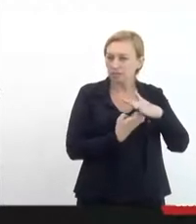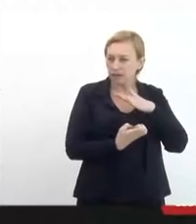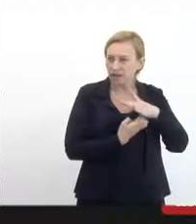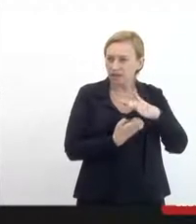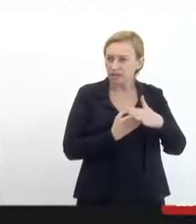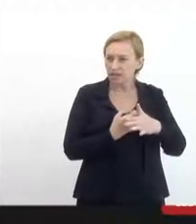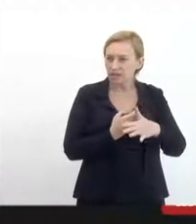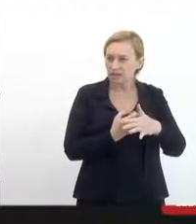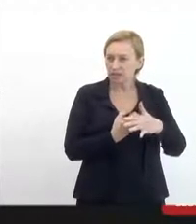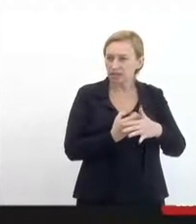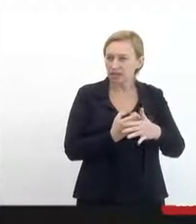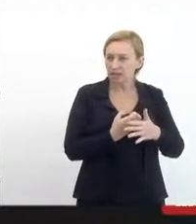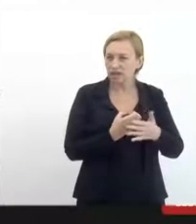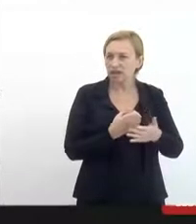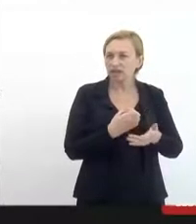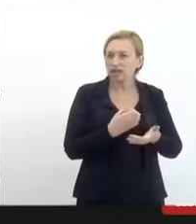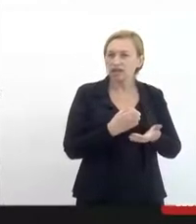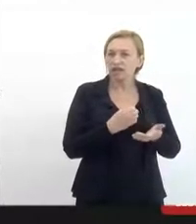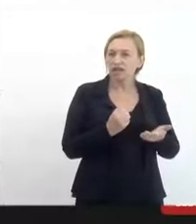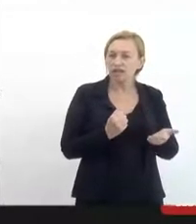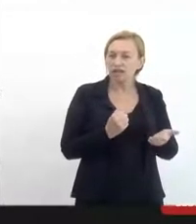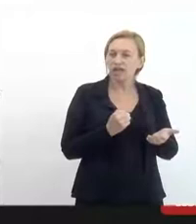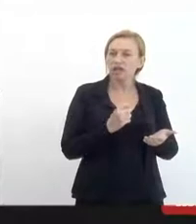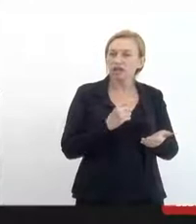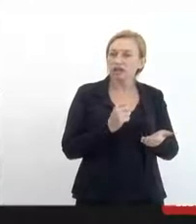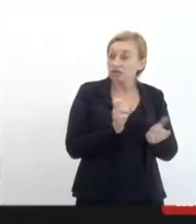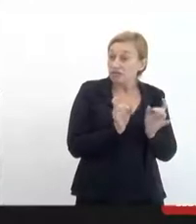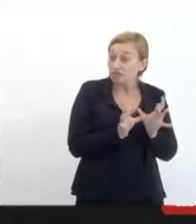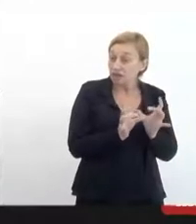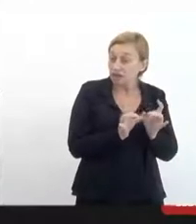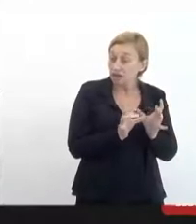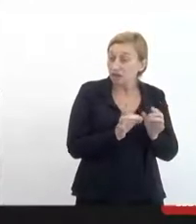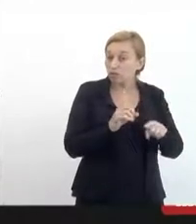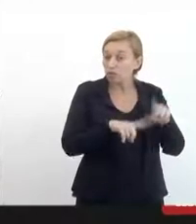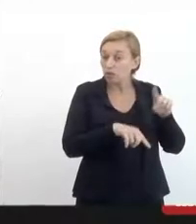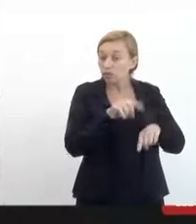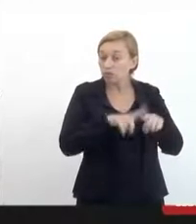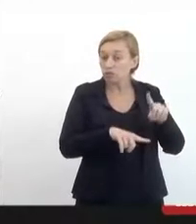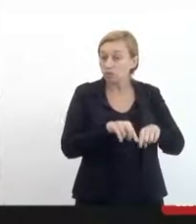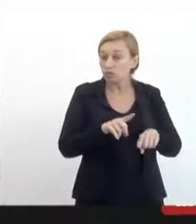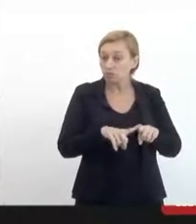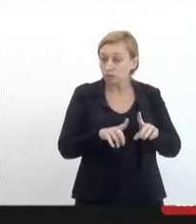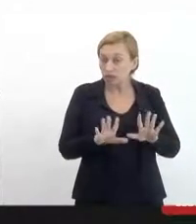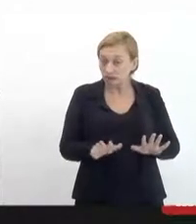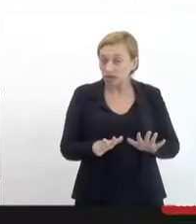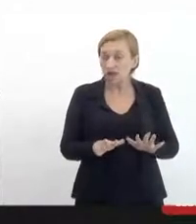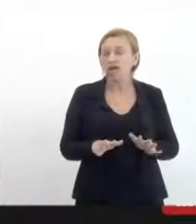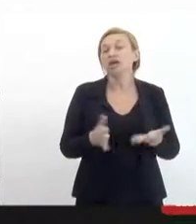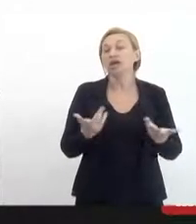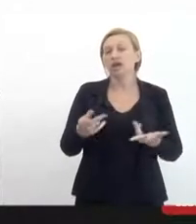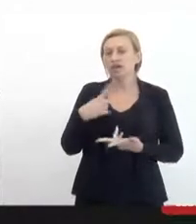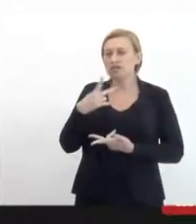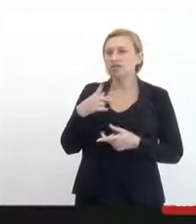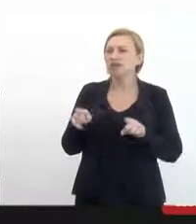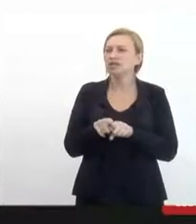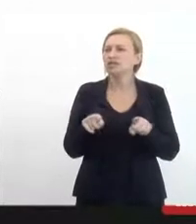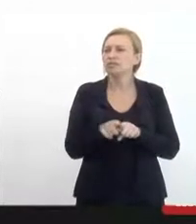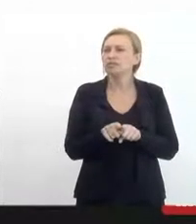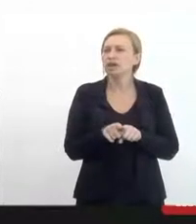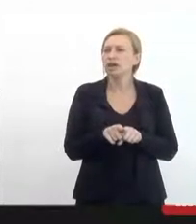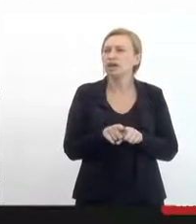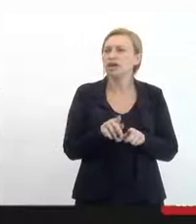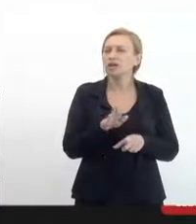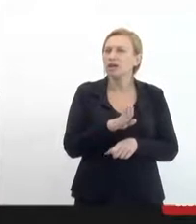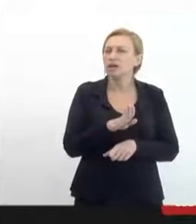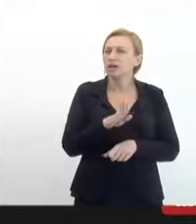não regulamentou essa possibilidade, tampouco se combinou na expressão com o BEC russo, com o BEC